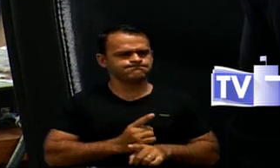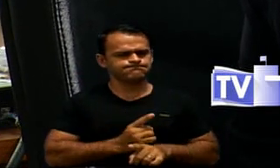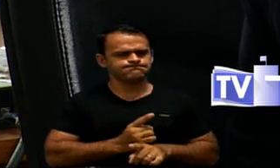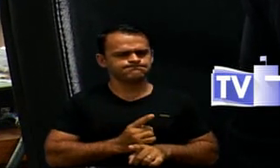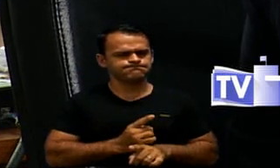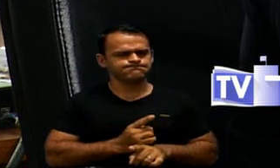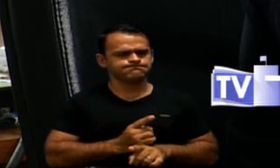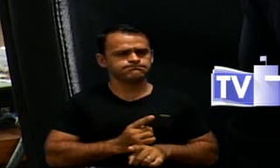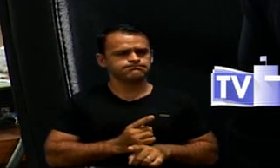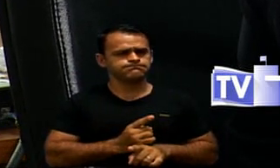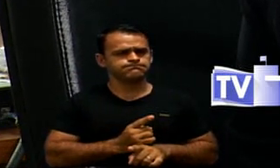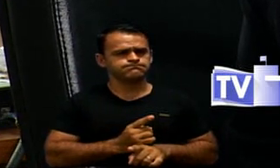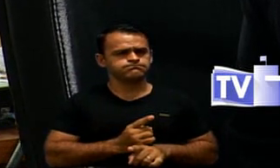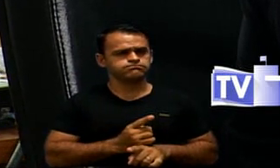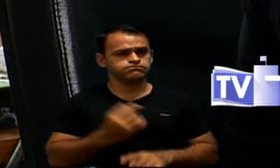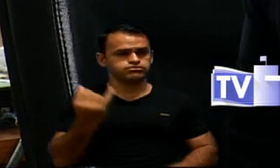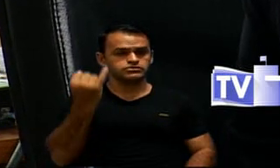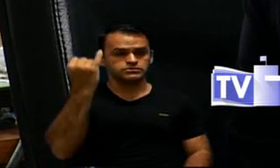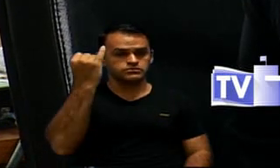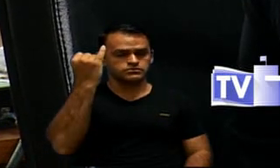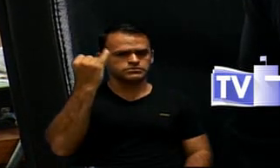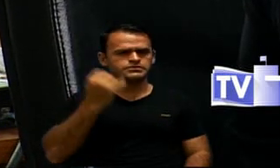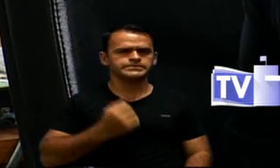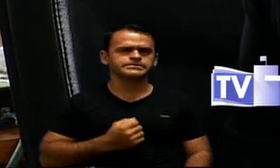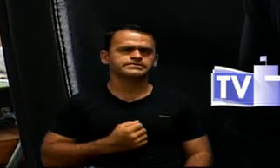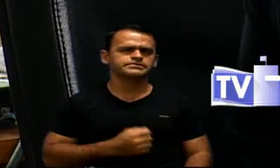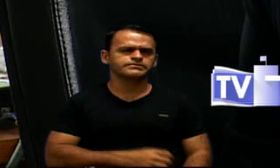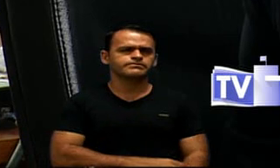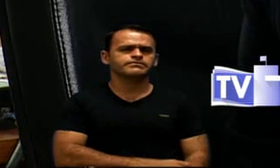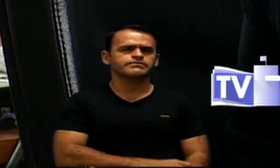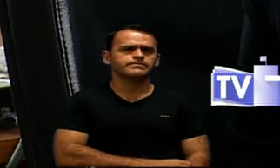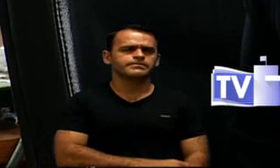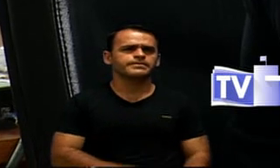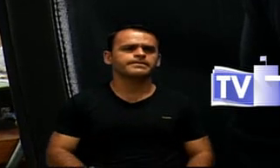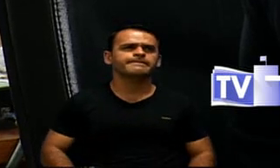poderia deixar é um dado do